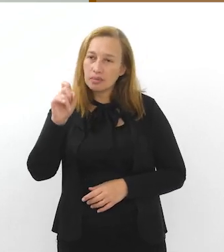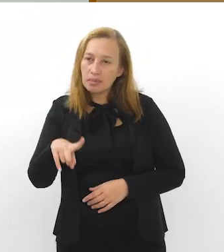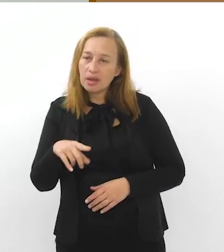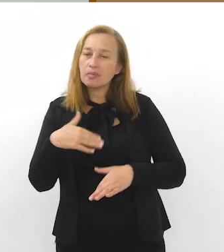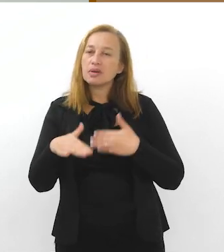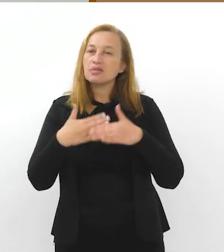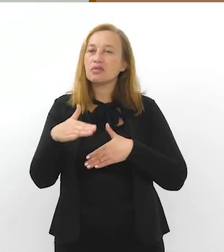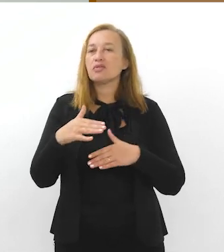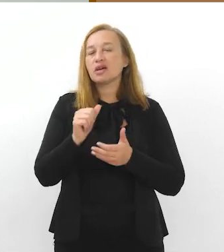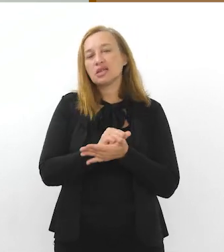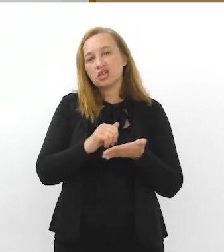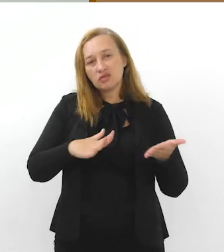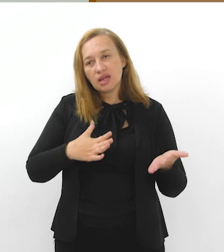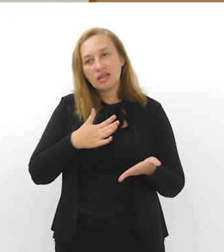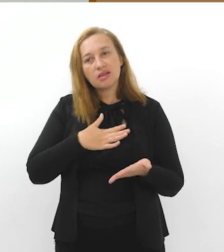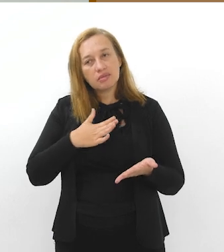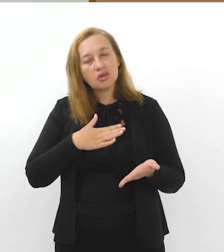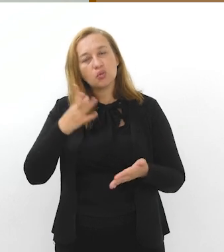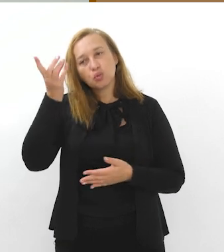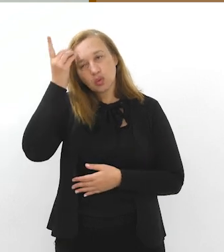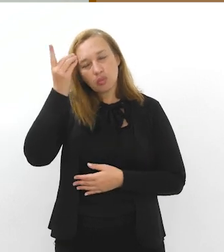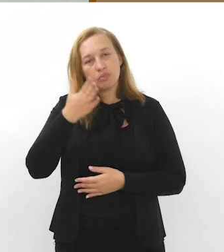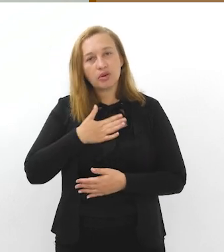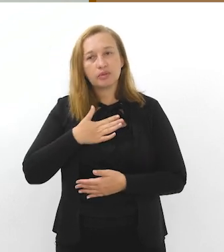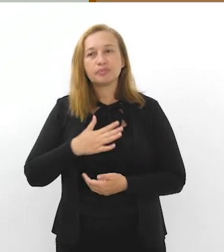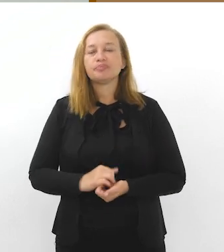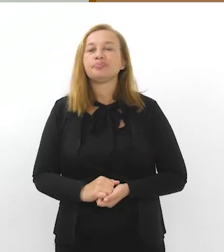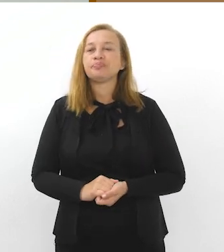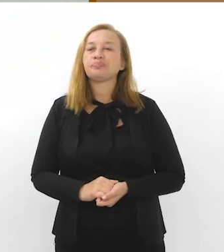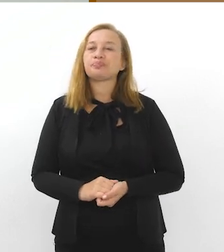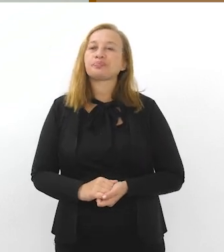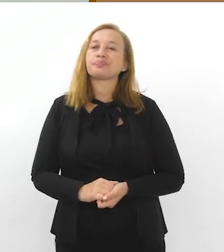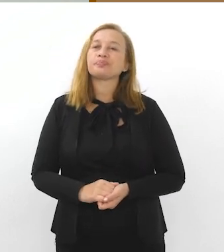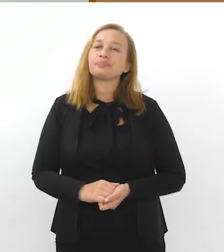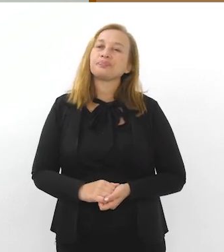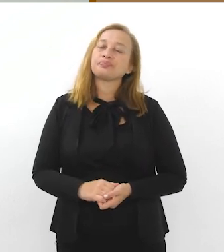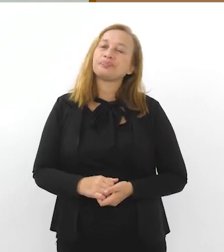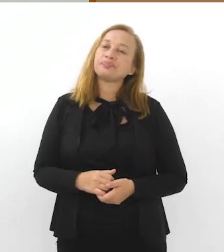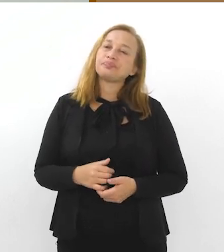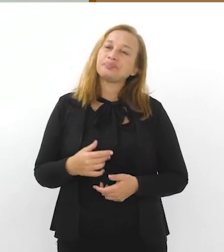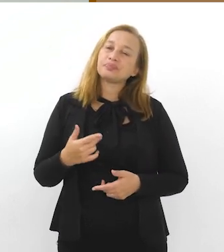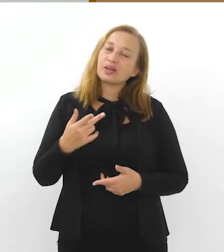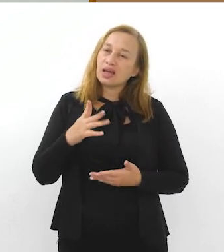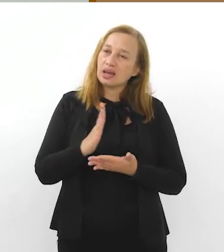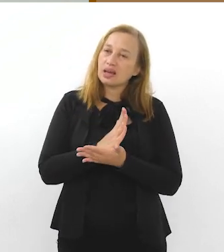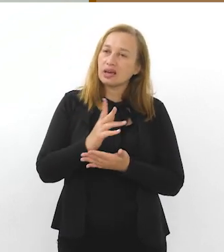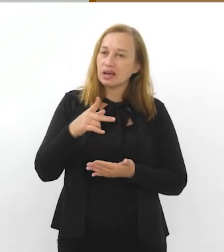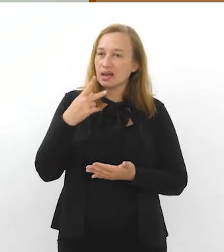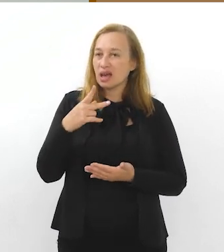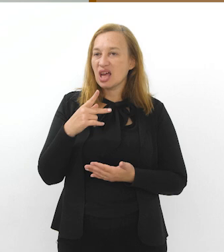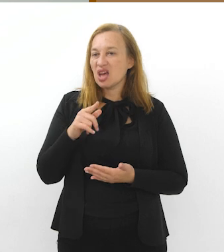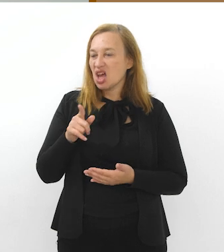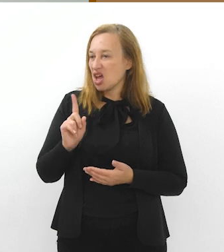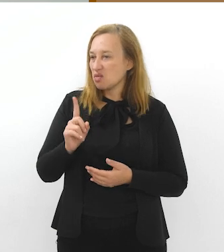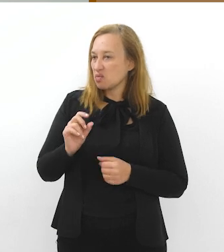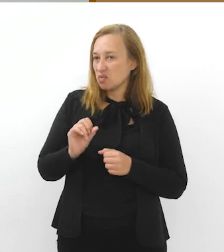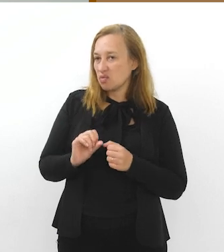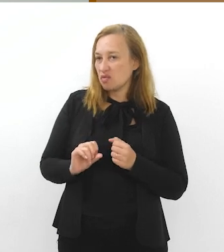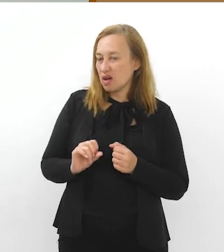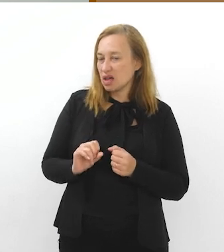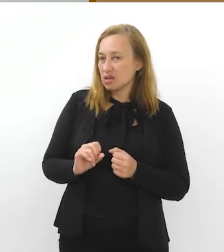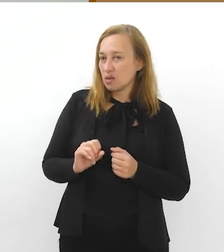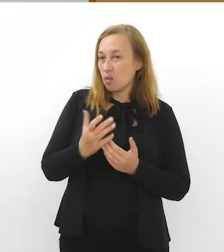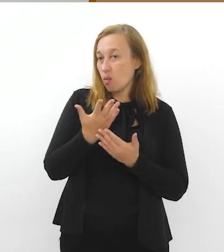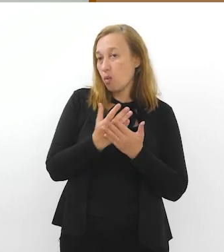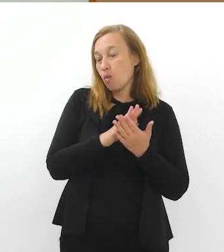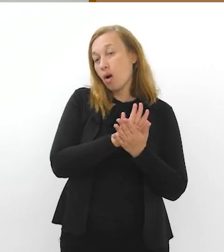boca para desenvolver as minhas atividades, o meu dom. Eu brinco muito que às vezes a pessoa fala para mim, eu não faço isso